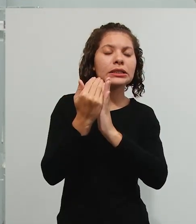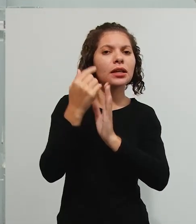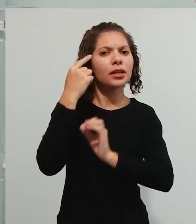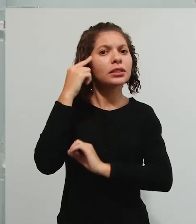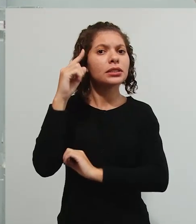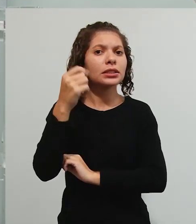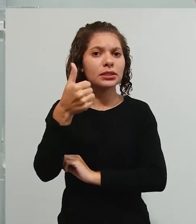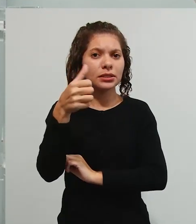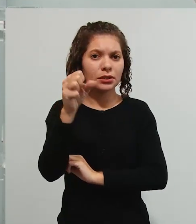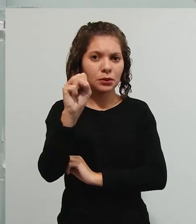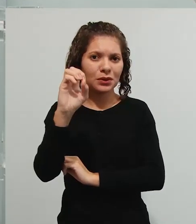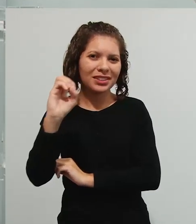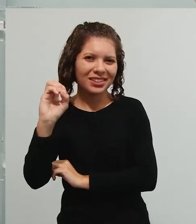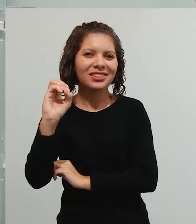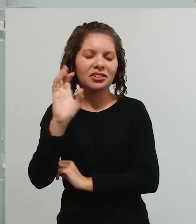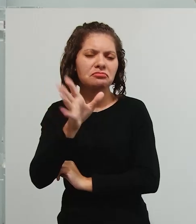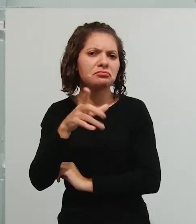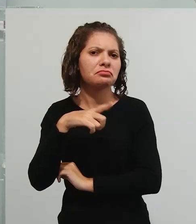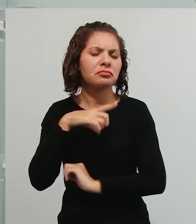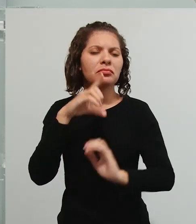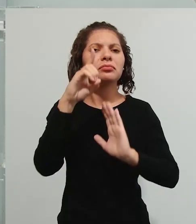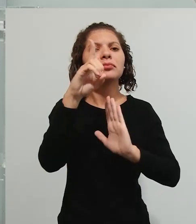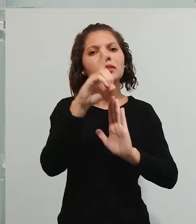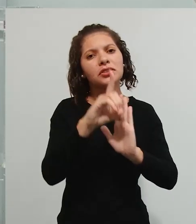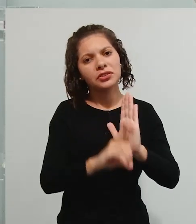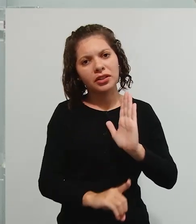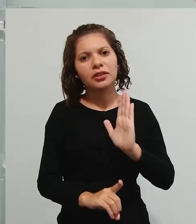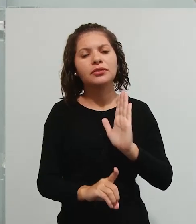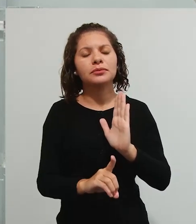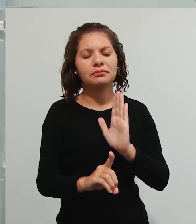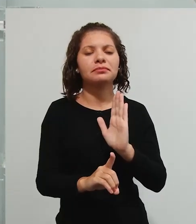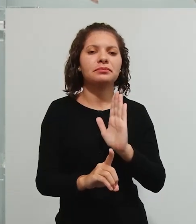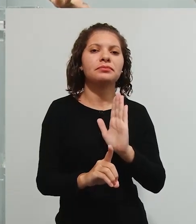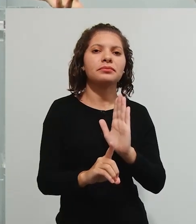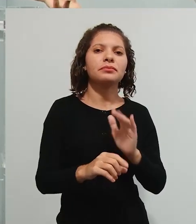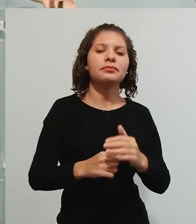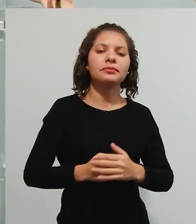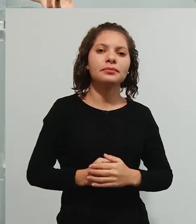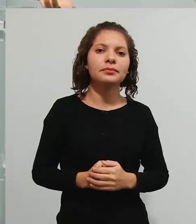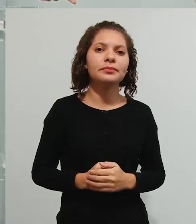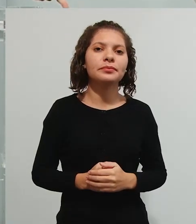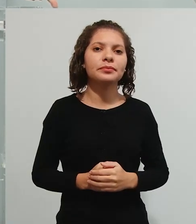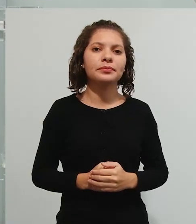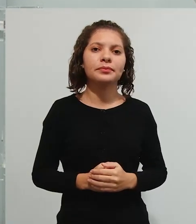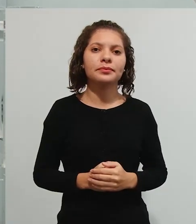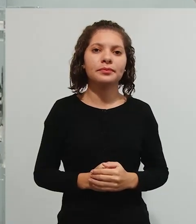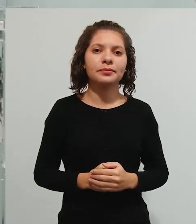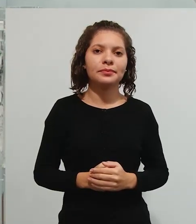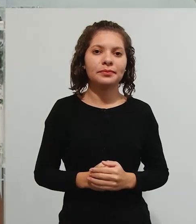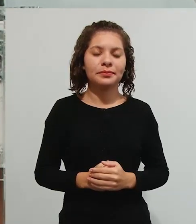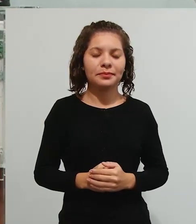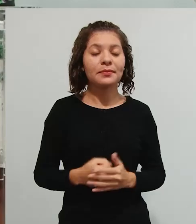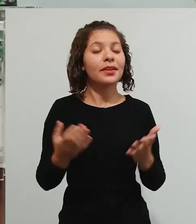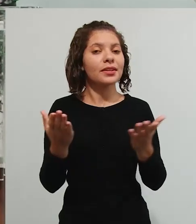de baixa renda. Também nos termos da lei, beleza? Aqui temos um inciso